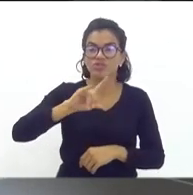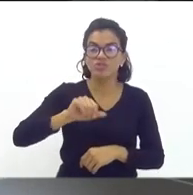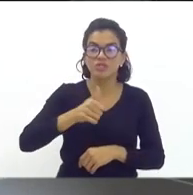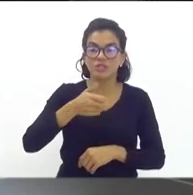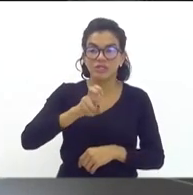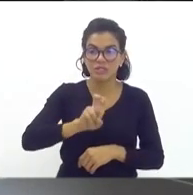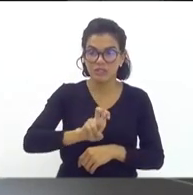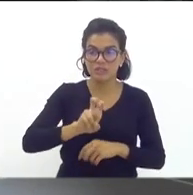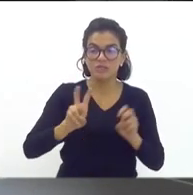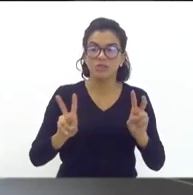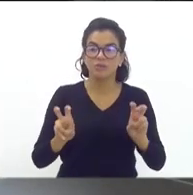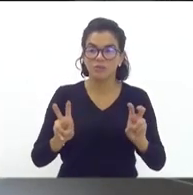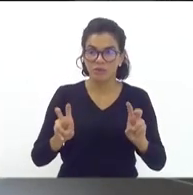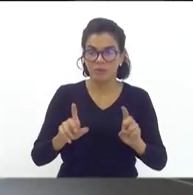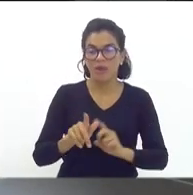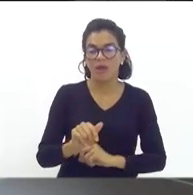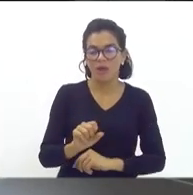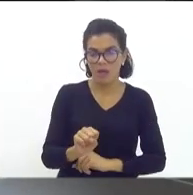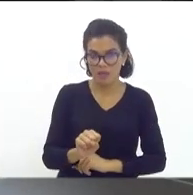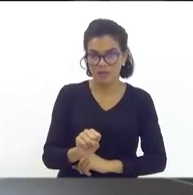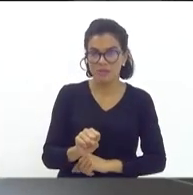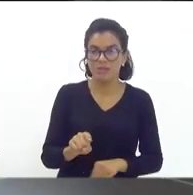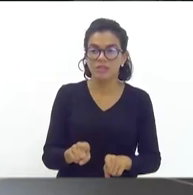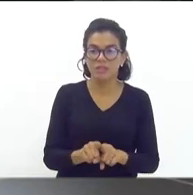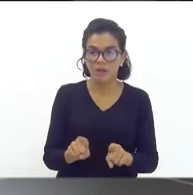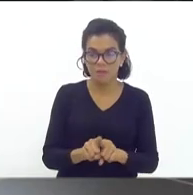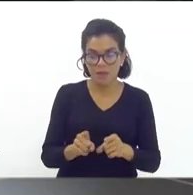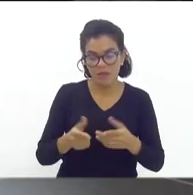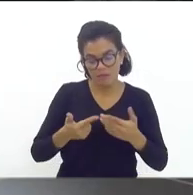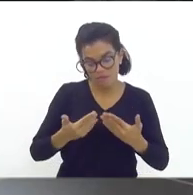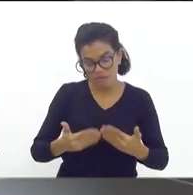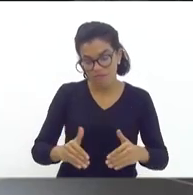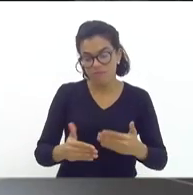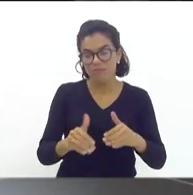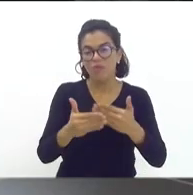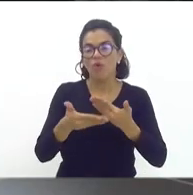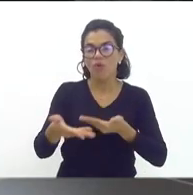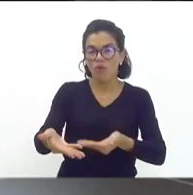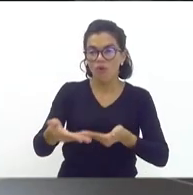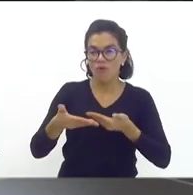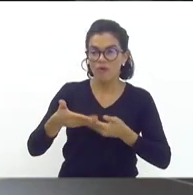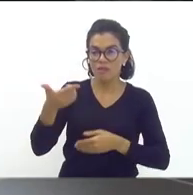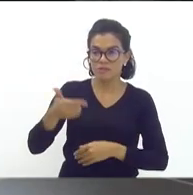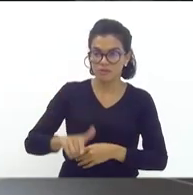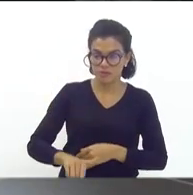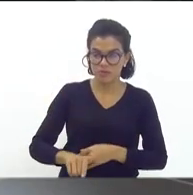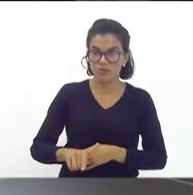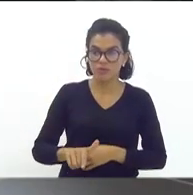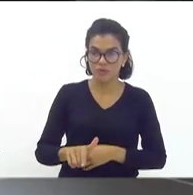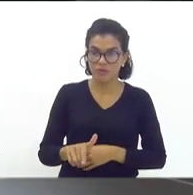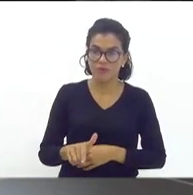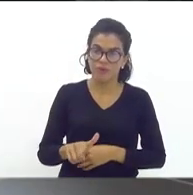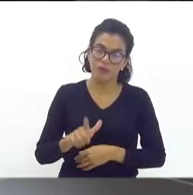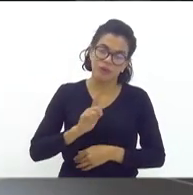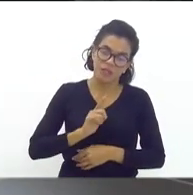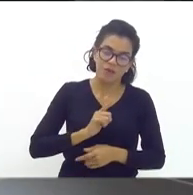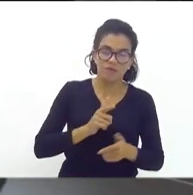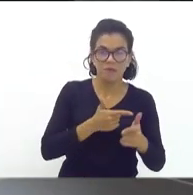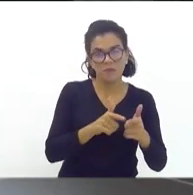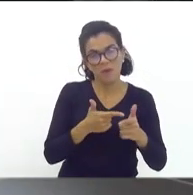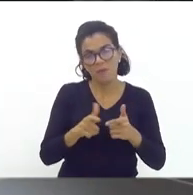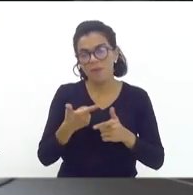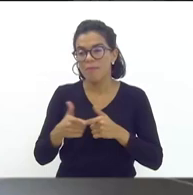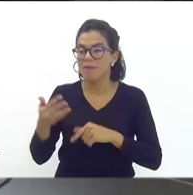ainda com a temática do gás e com a consequente convocação novamente haja Vista que houve problemas de